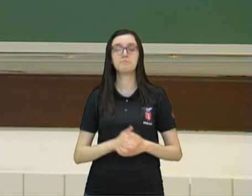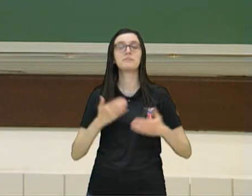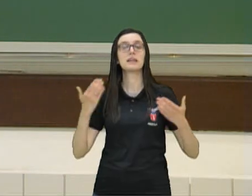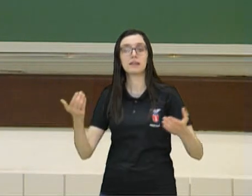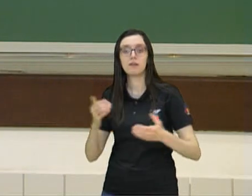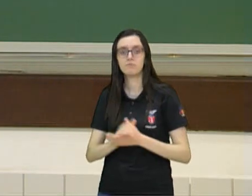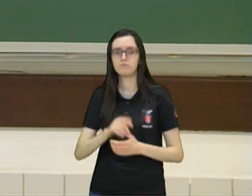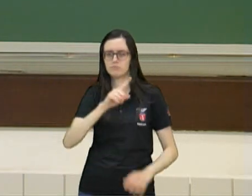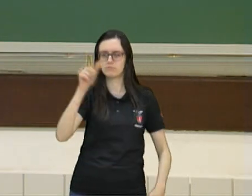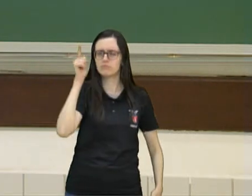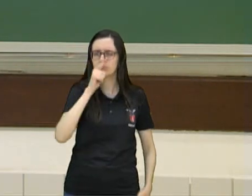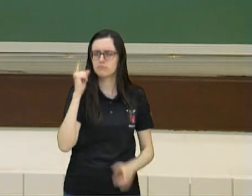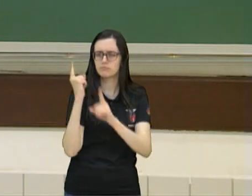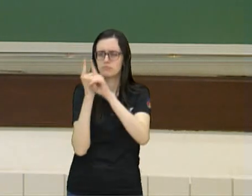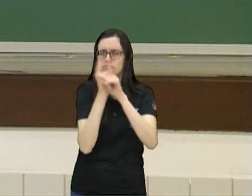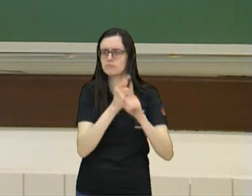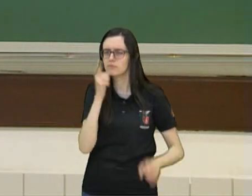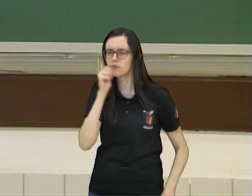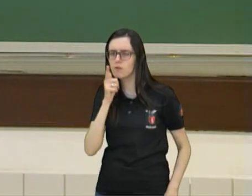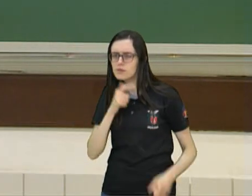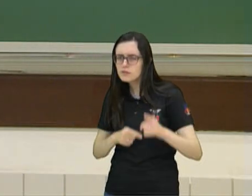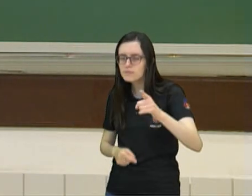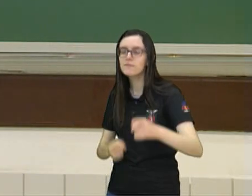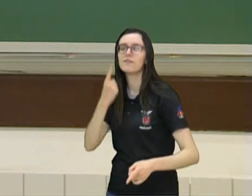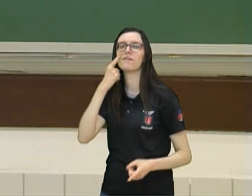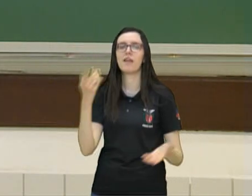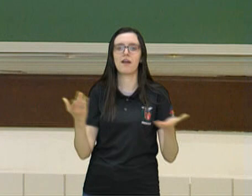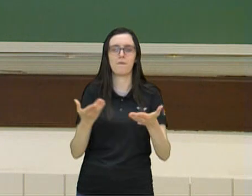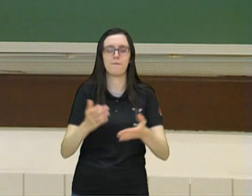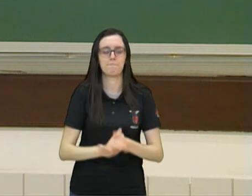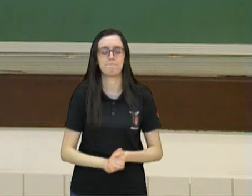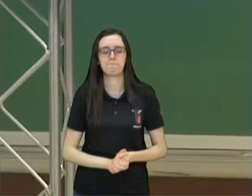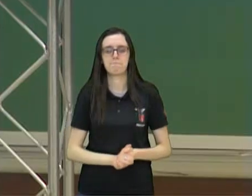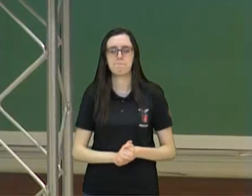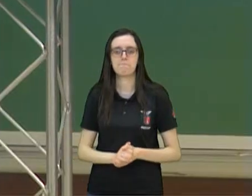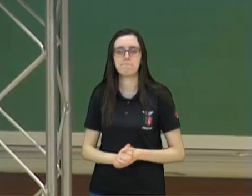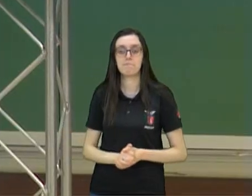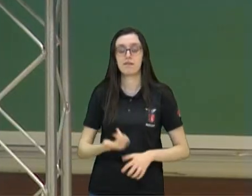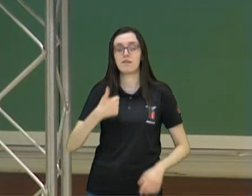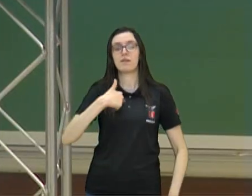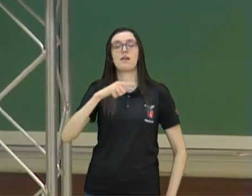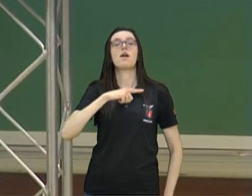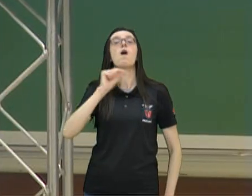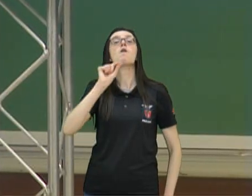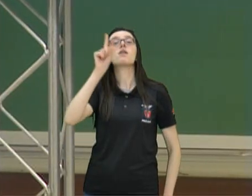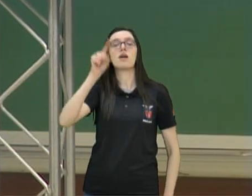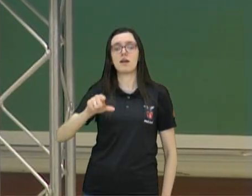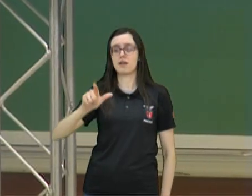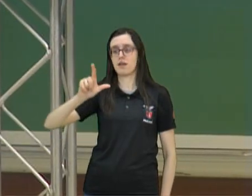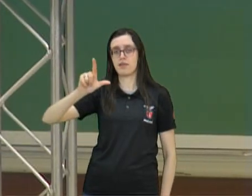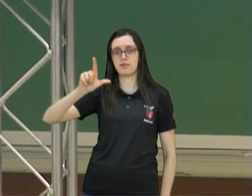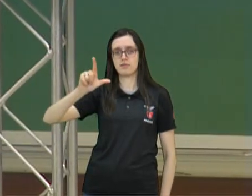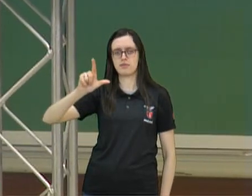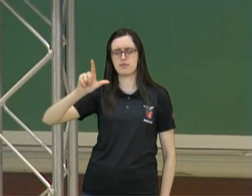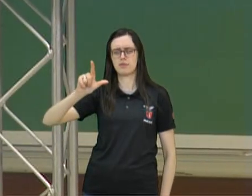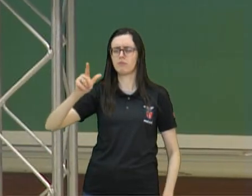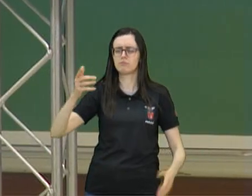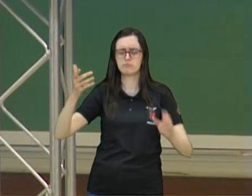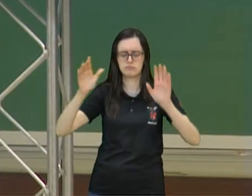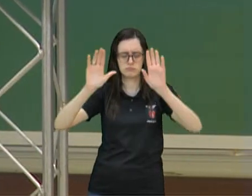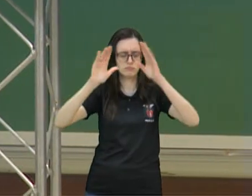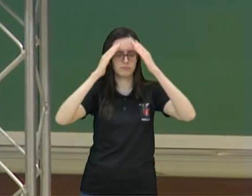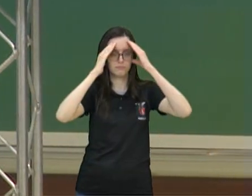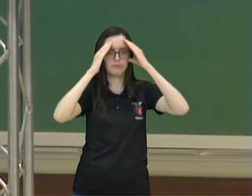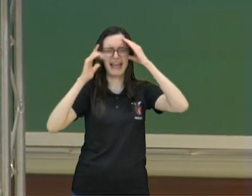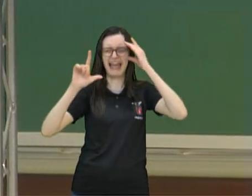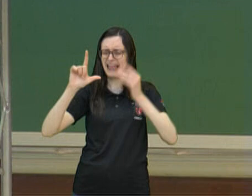Então, conseguiram encontrar essas outras letras? Vamos dar uma olhadinha? Olha só, eu tenho o L, mas como assim ele exerce